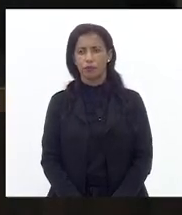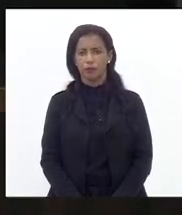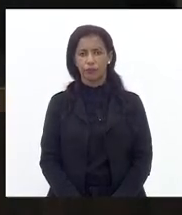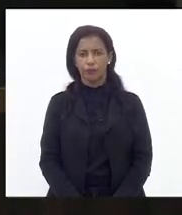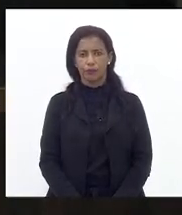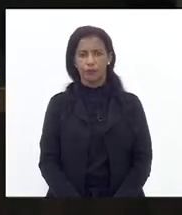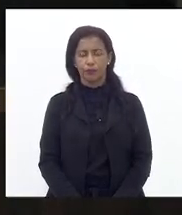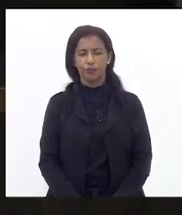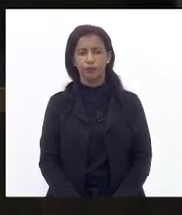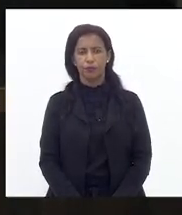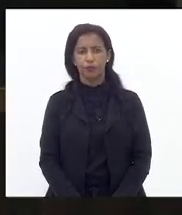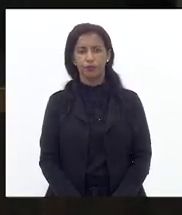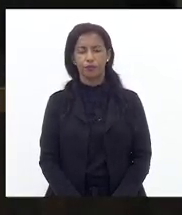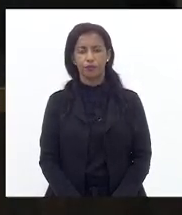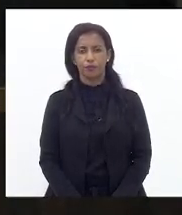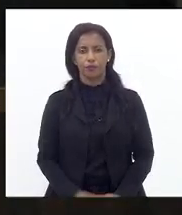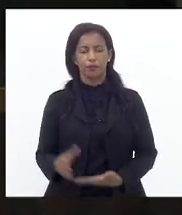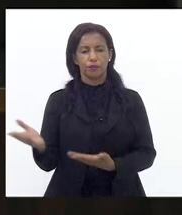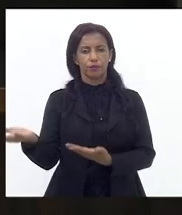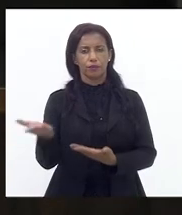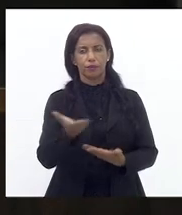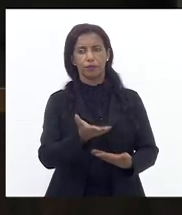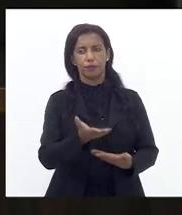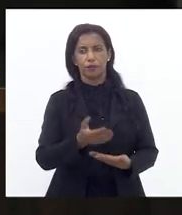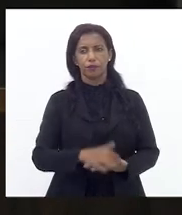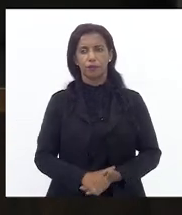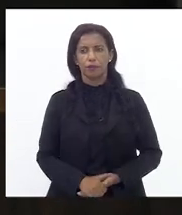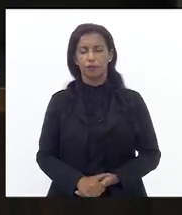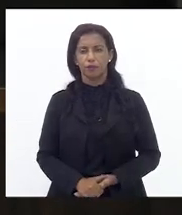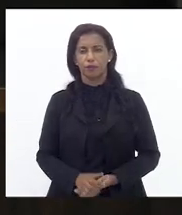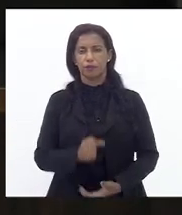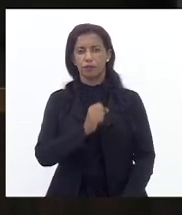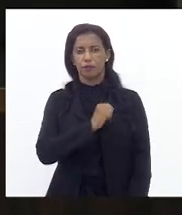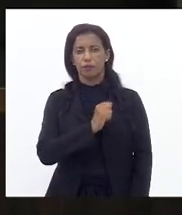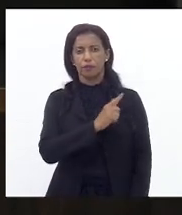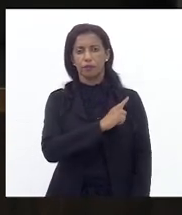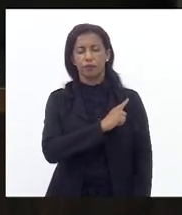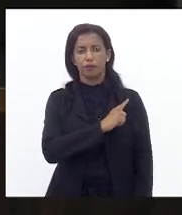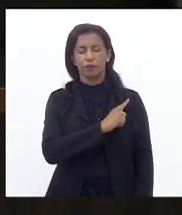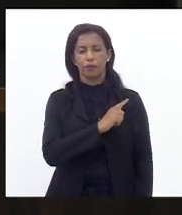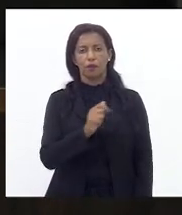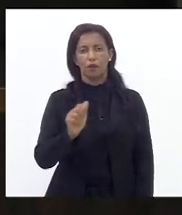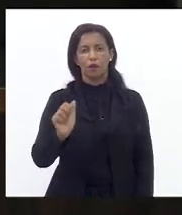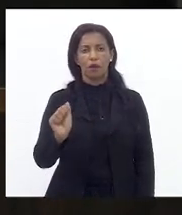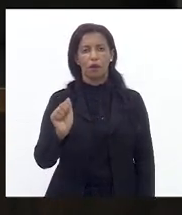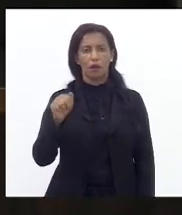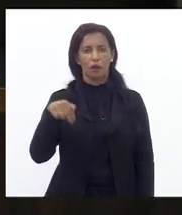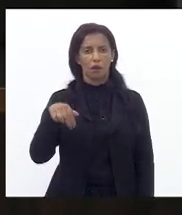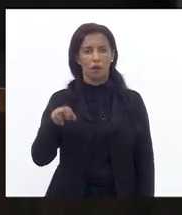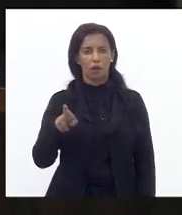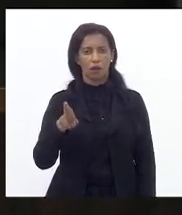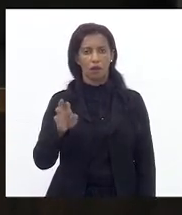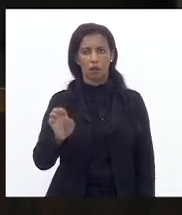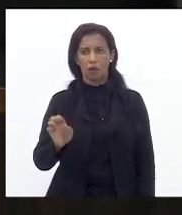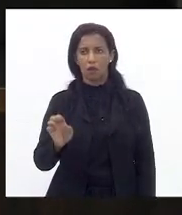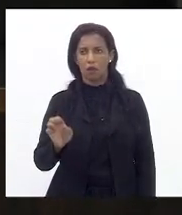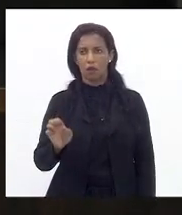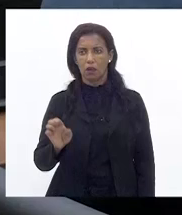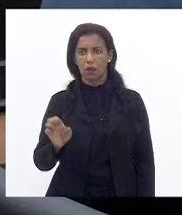Doutora chama passo a palavra com o sargento da PM André Rios tá